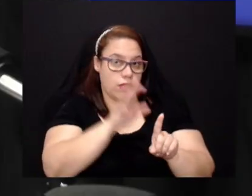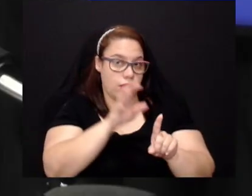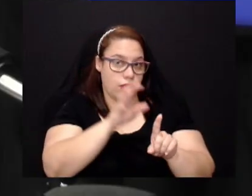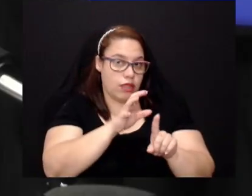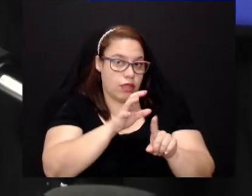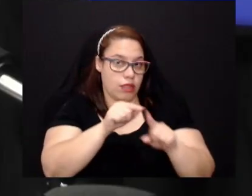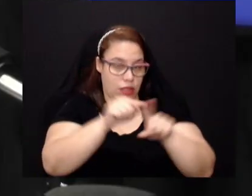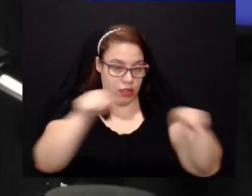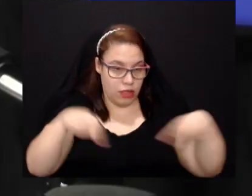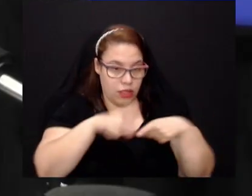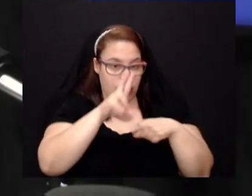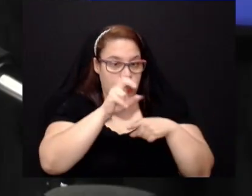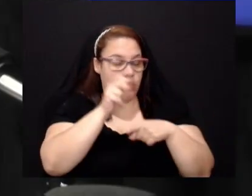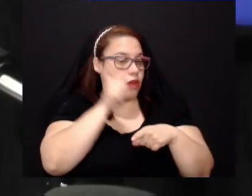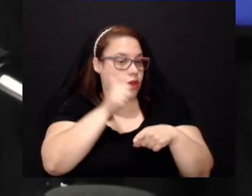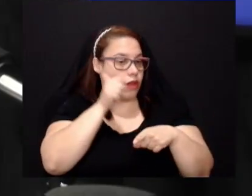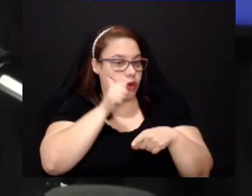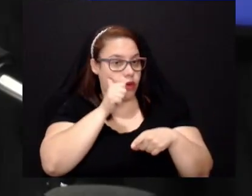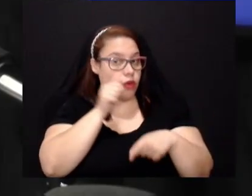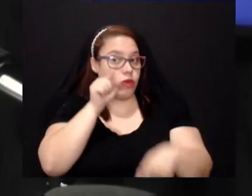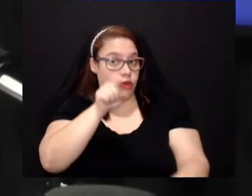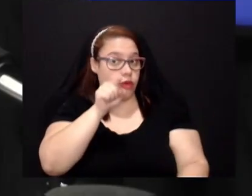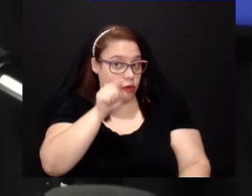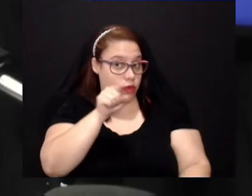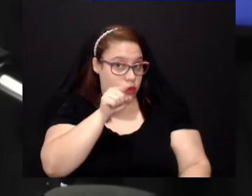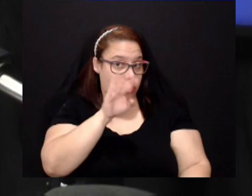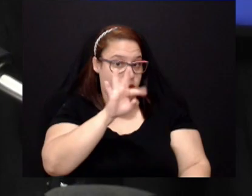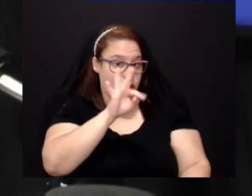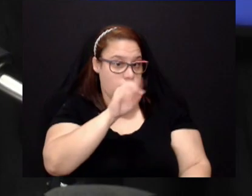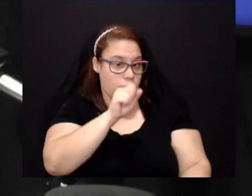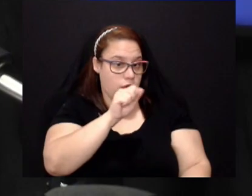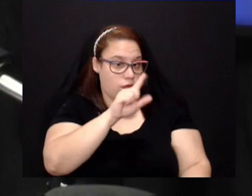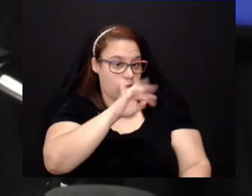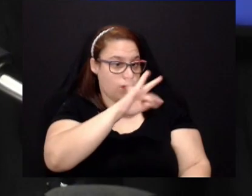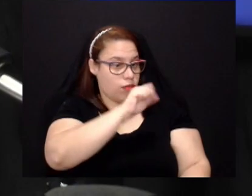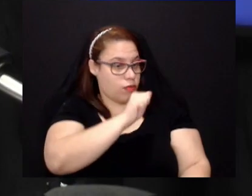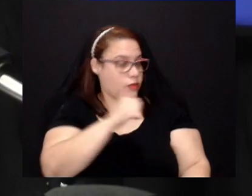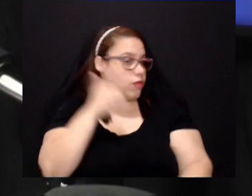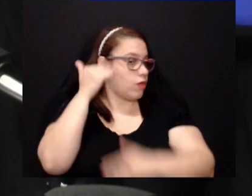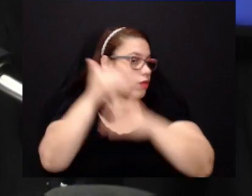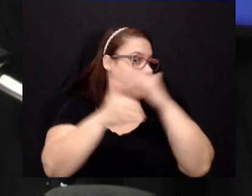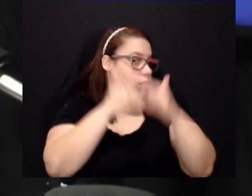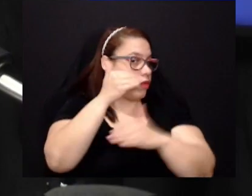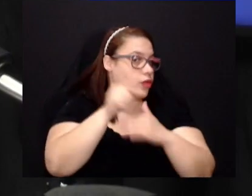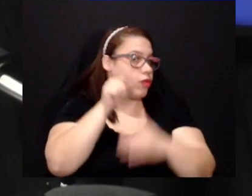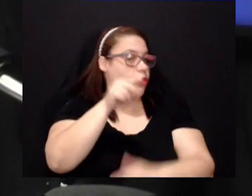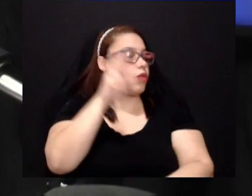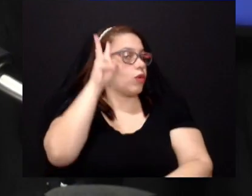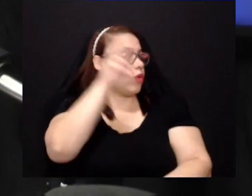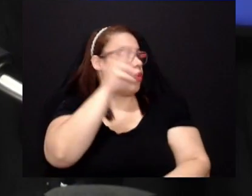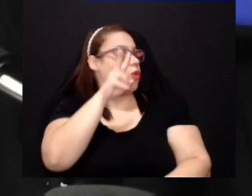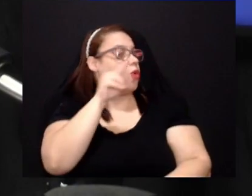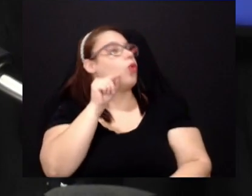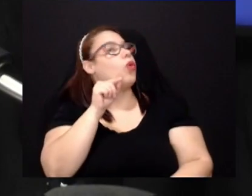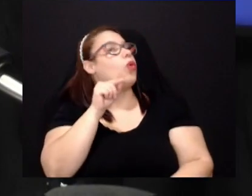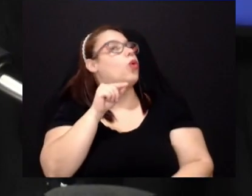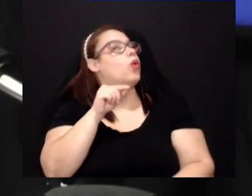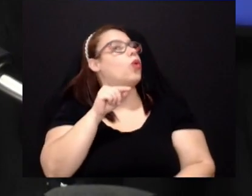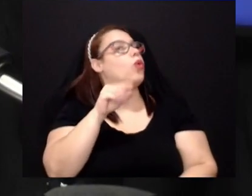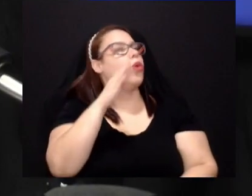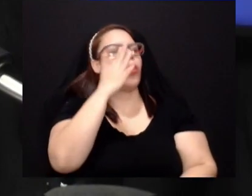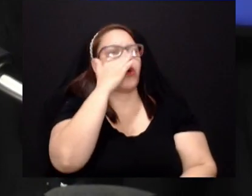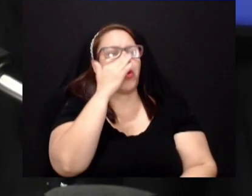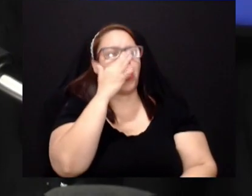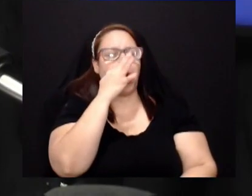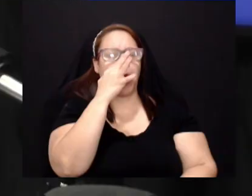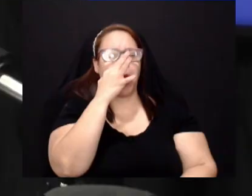sua vida. E você, Thalita, traz, né, na sua história, a admiração que você tem pela trajetória